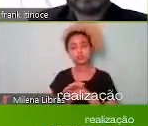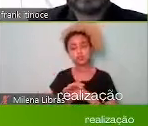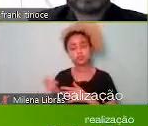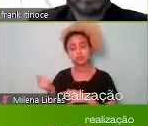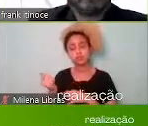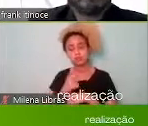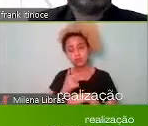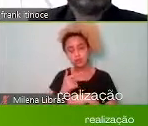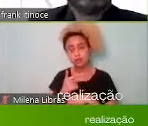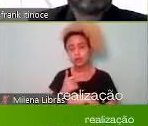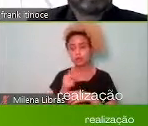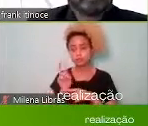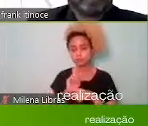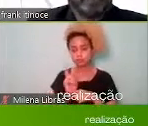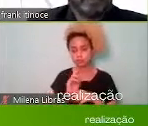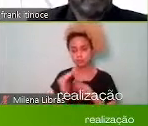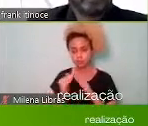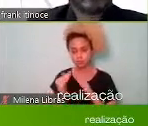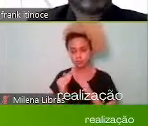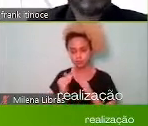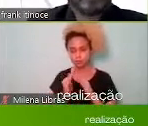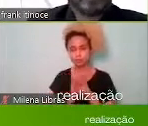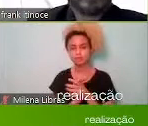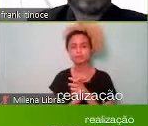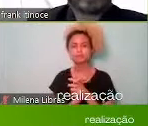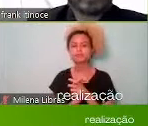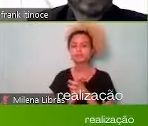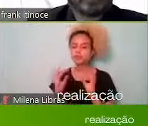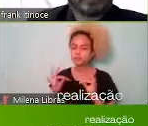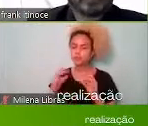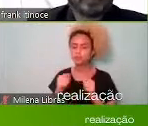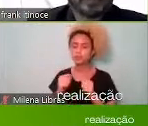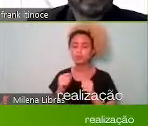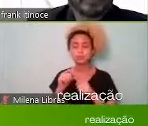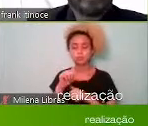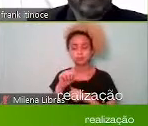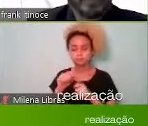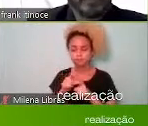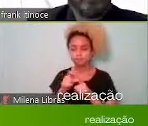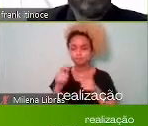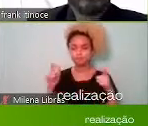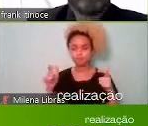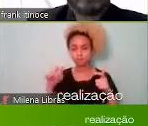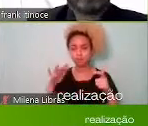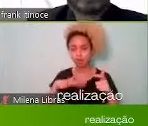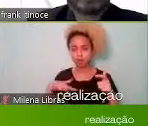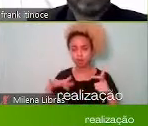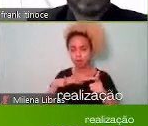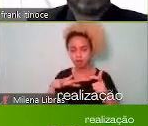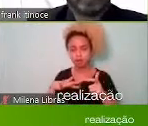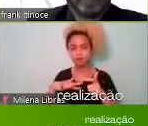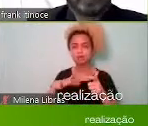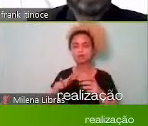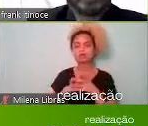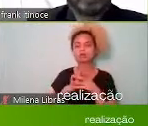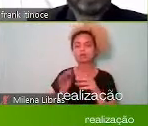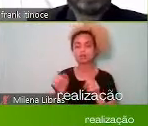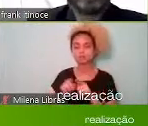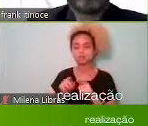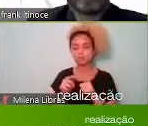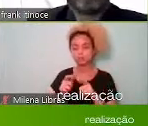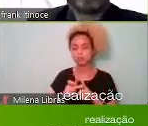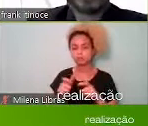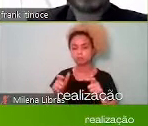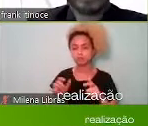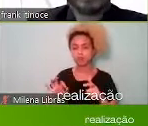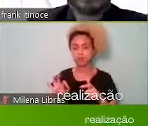proteção residencial. Toda vez que eu fizer uma ampliação de área construída, um aumento na altura do prédio, porque isso